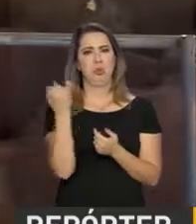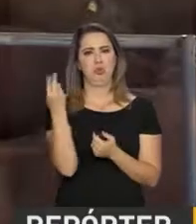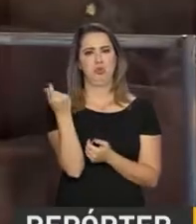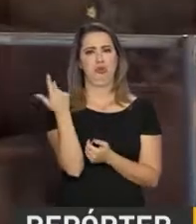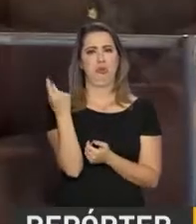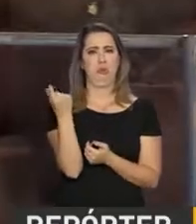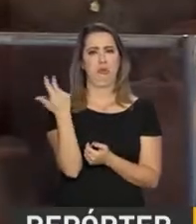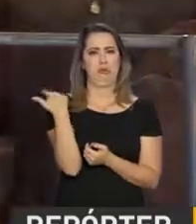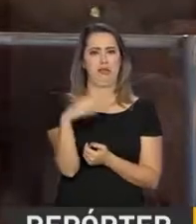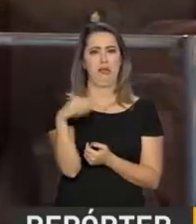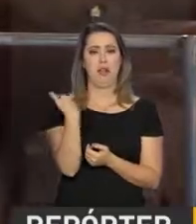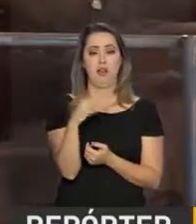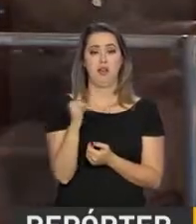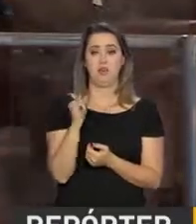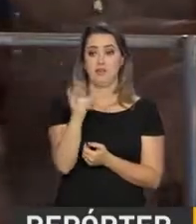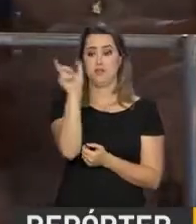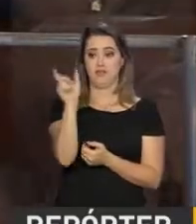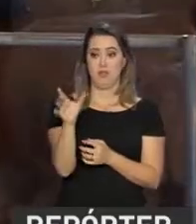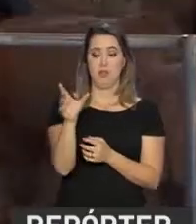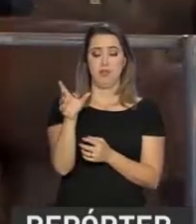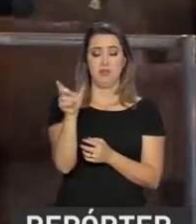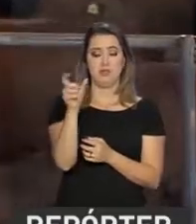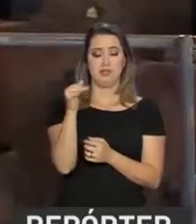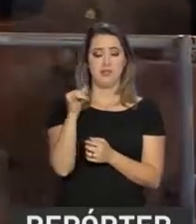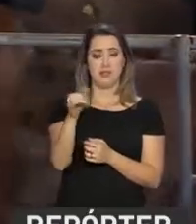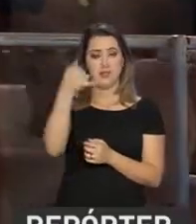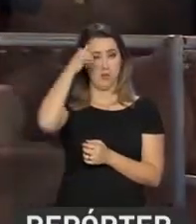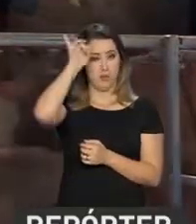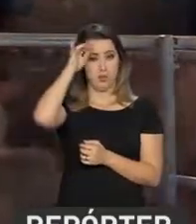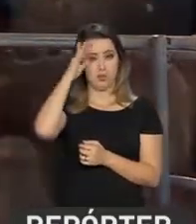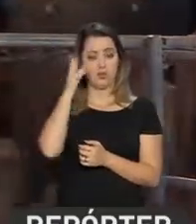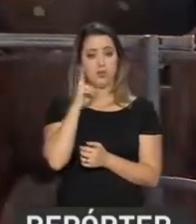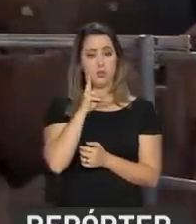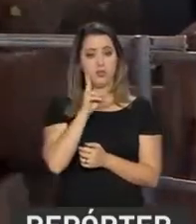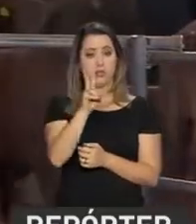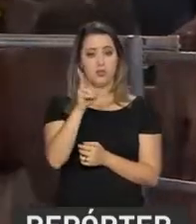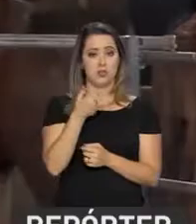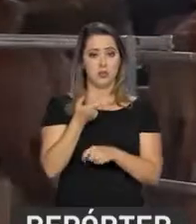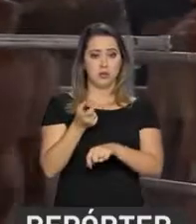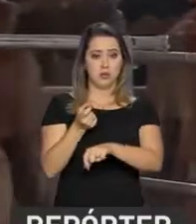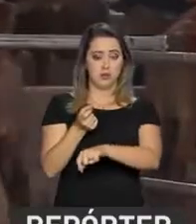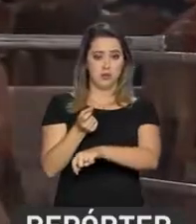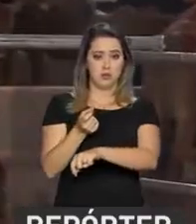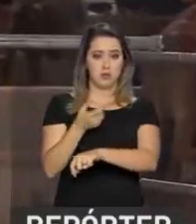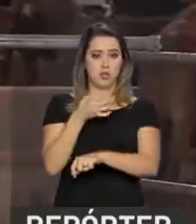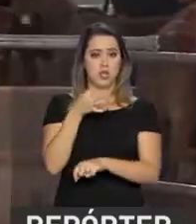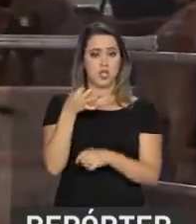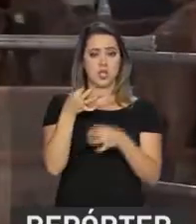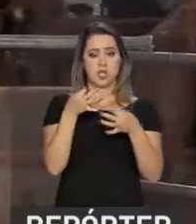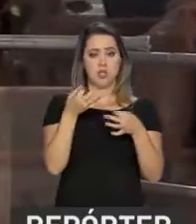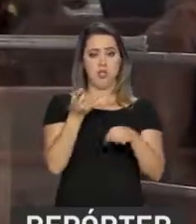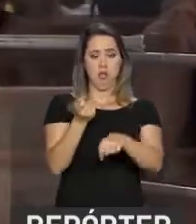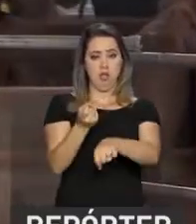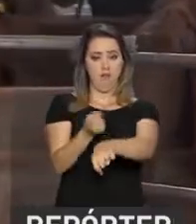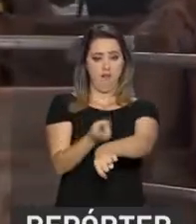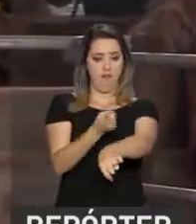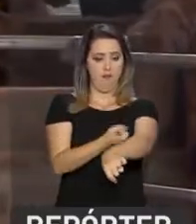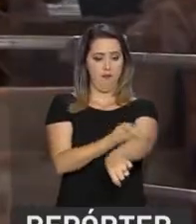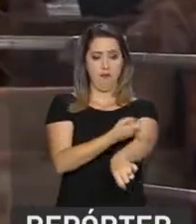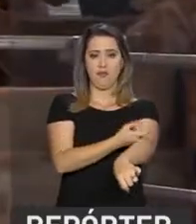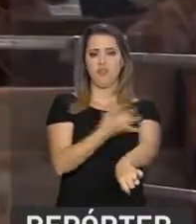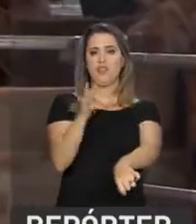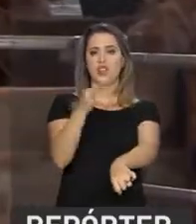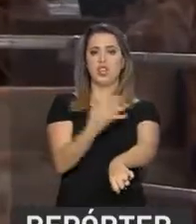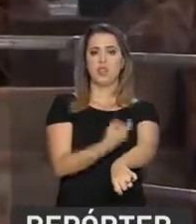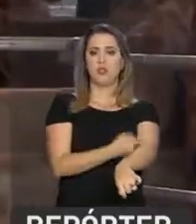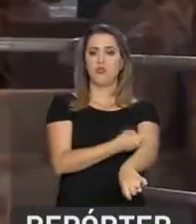se atingir o rebanho, o animal começa a manifestar vesículas, vamos dizer, aftas pelo corpo. É